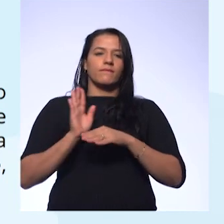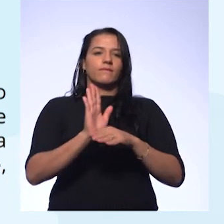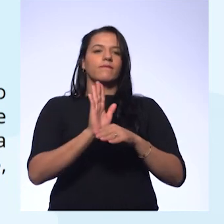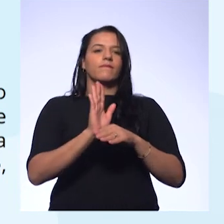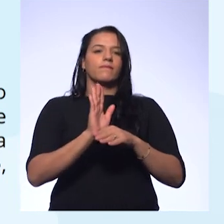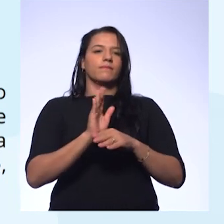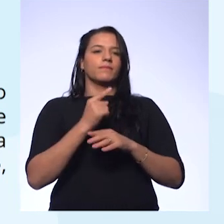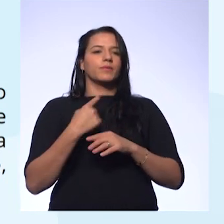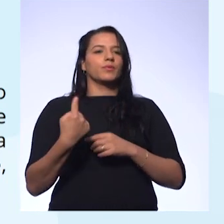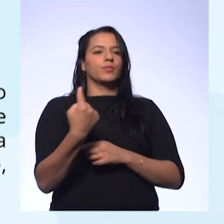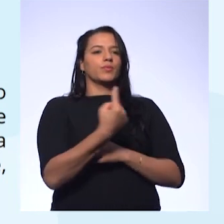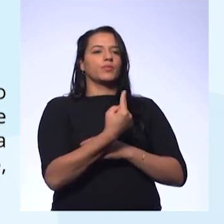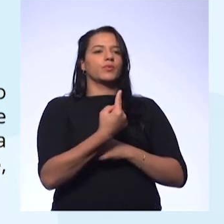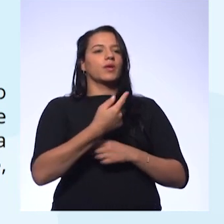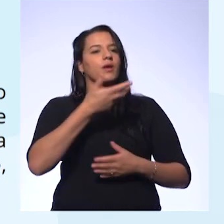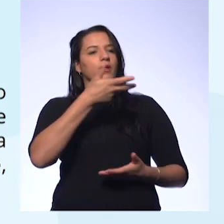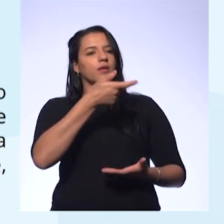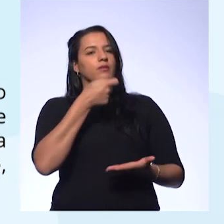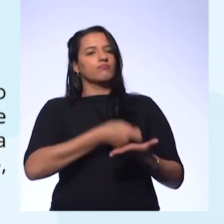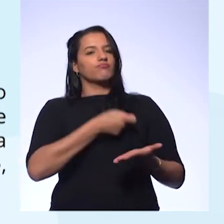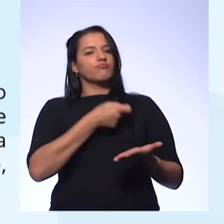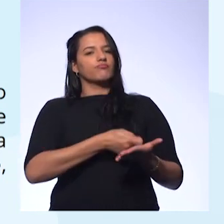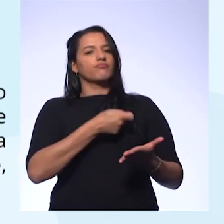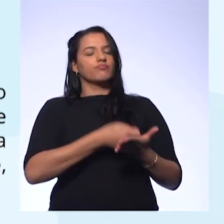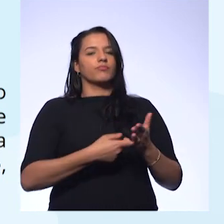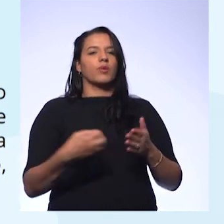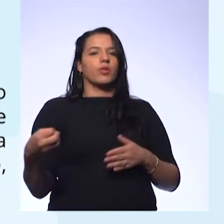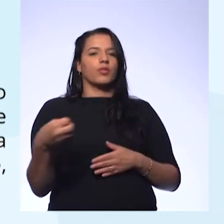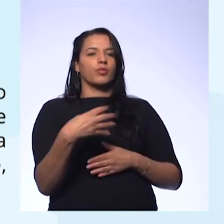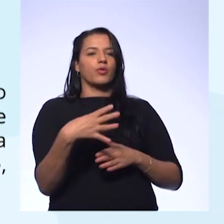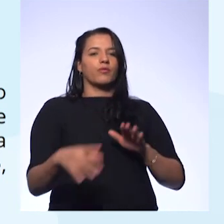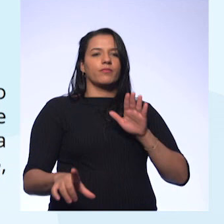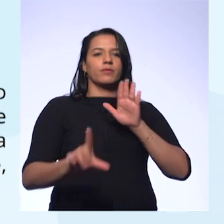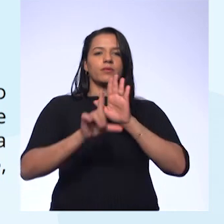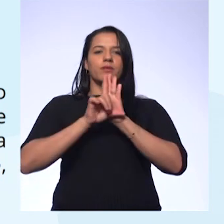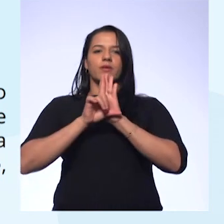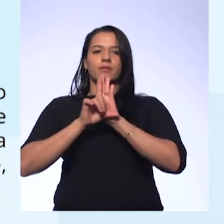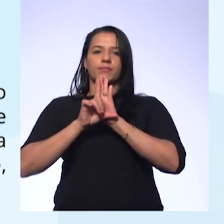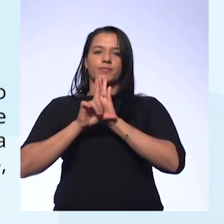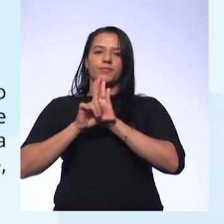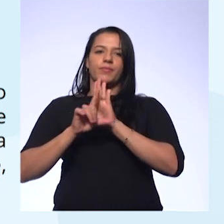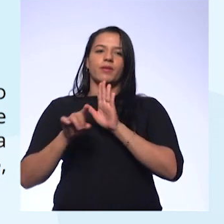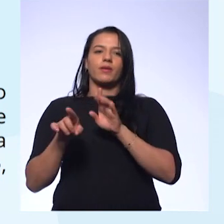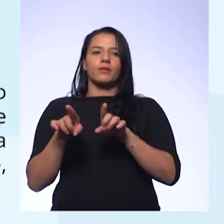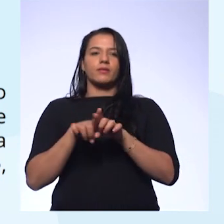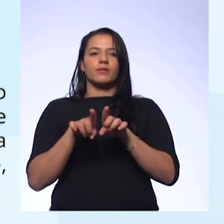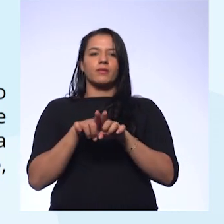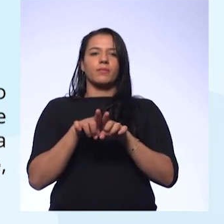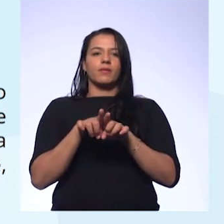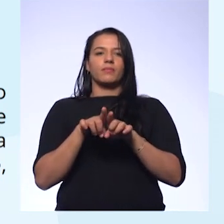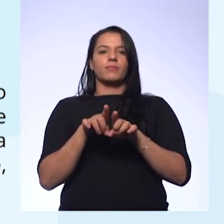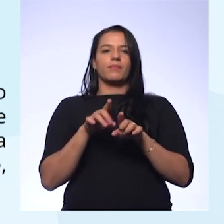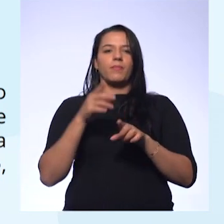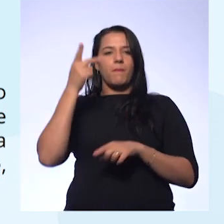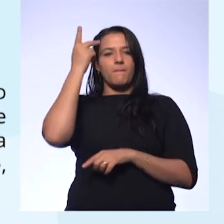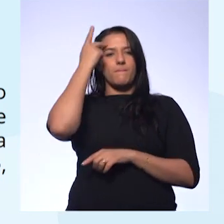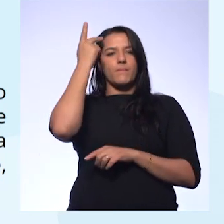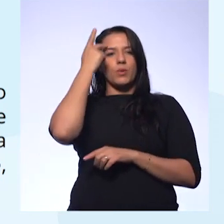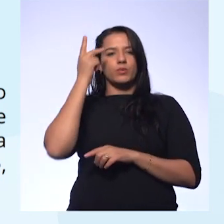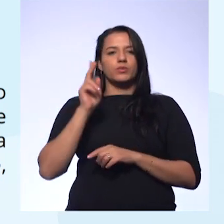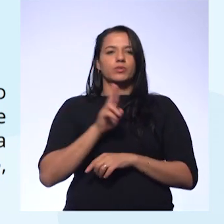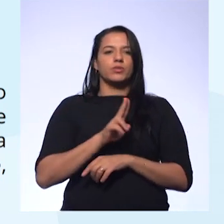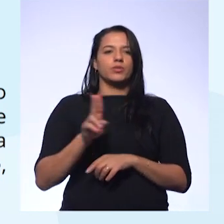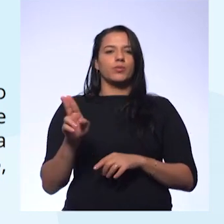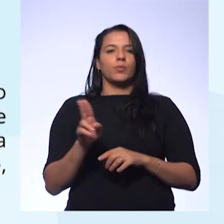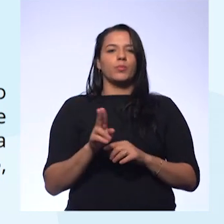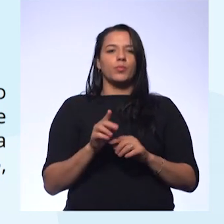Paulista, exigindo a nova Constituição e a nomeação de interventor paulista, porque o Getúlio Vargas ele nomeou um interventor